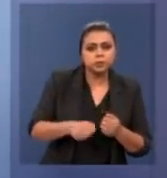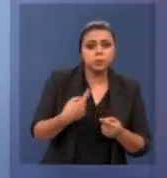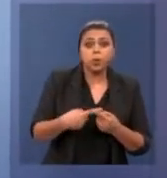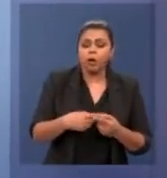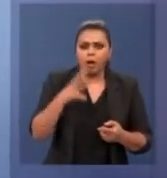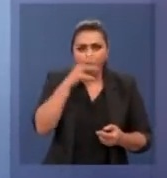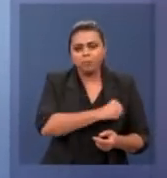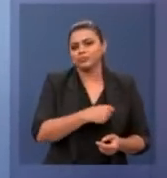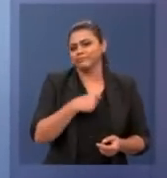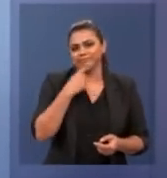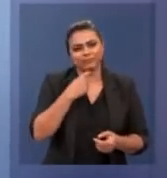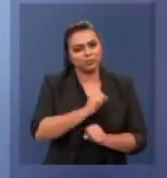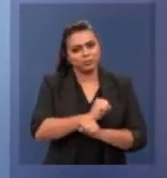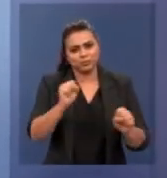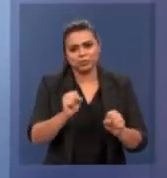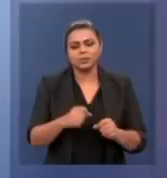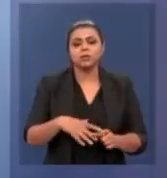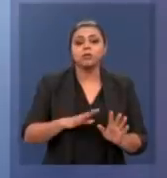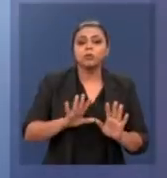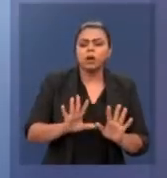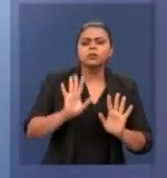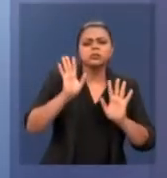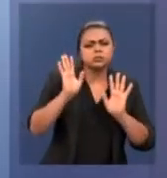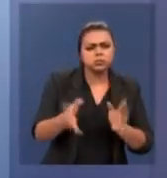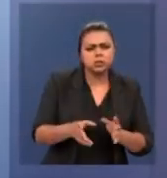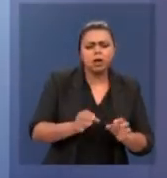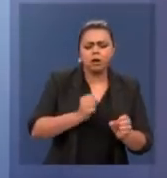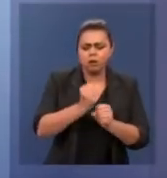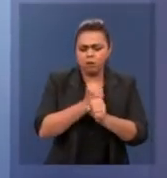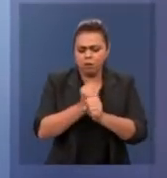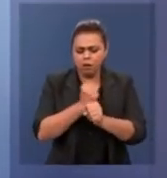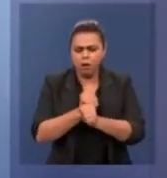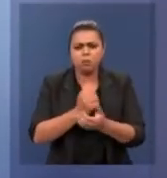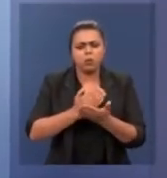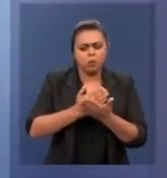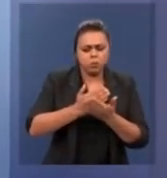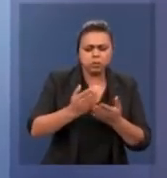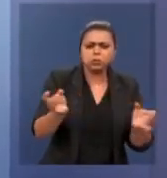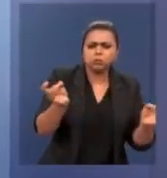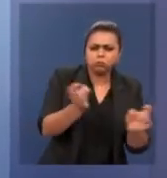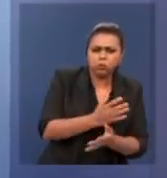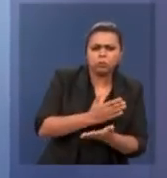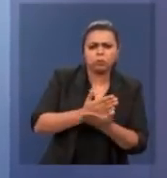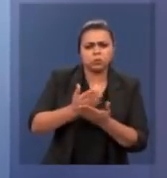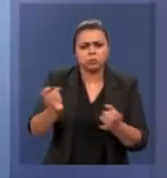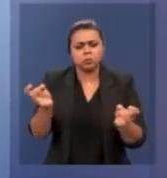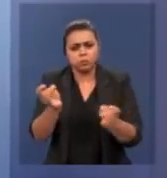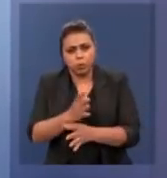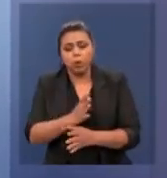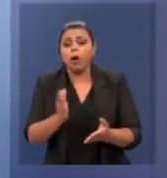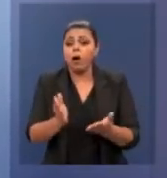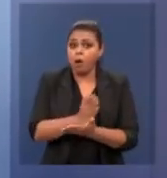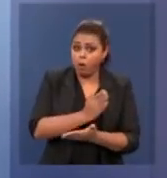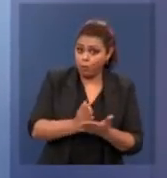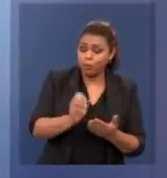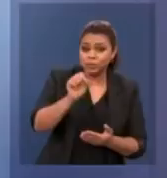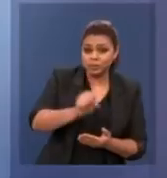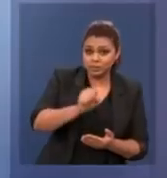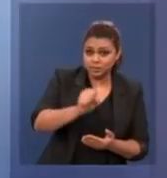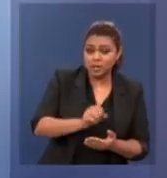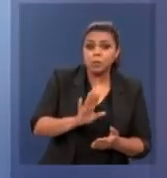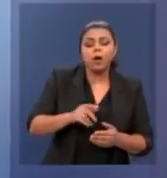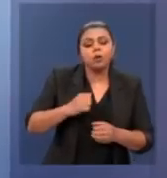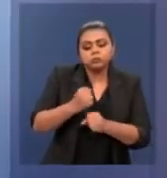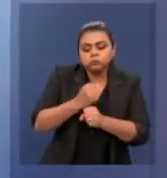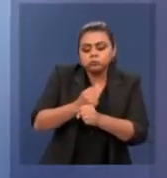rapidamente mas nós começamos diversas obras que já se tem pra vocês aqui algumas nós concluímos outros ficaram em andamento